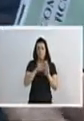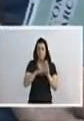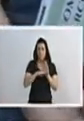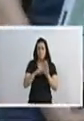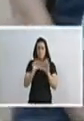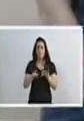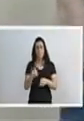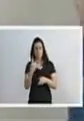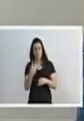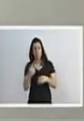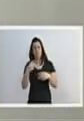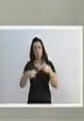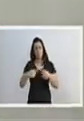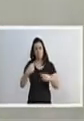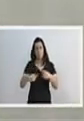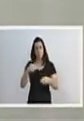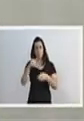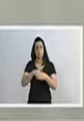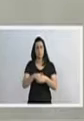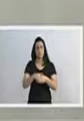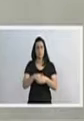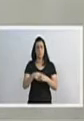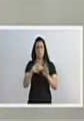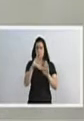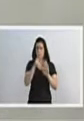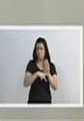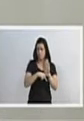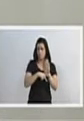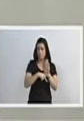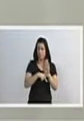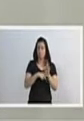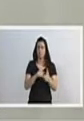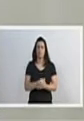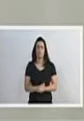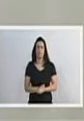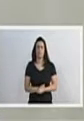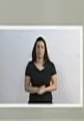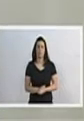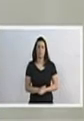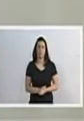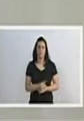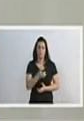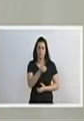única discussão e votação, a redação final do seguinte projeto.